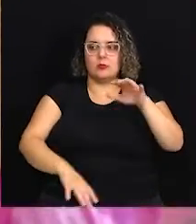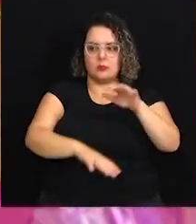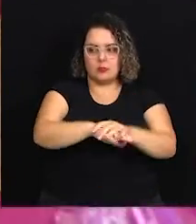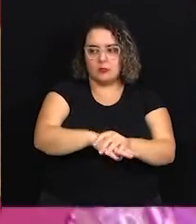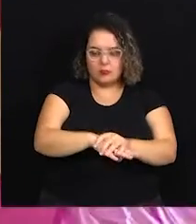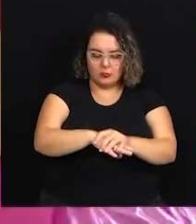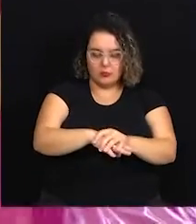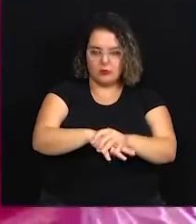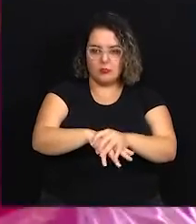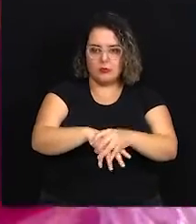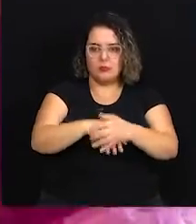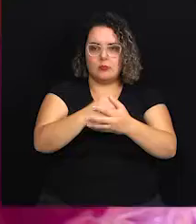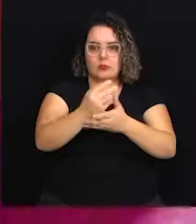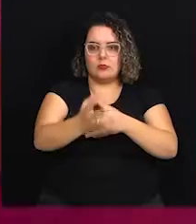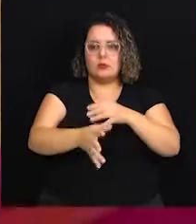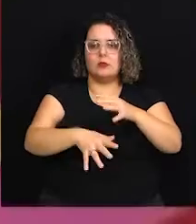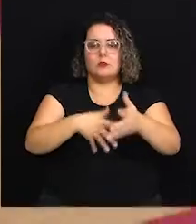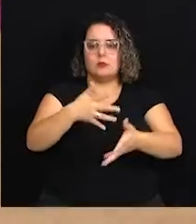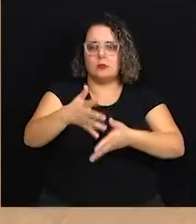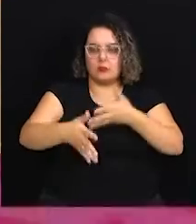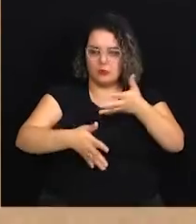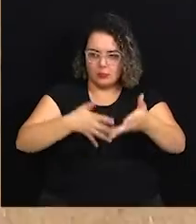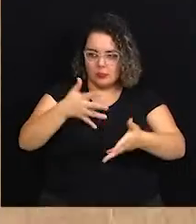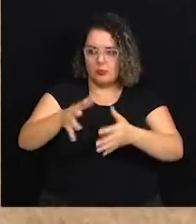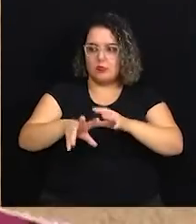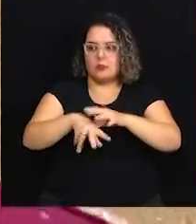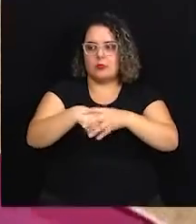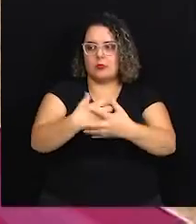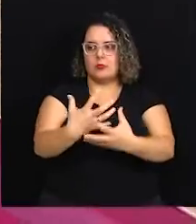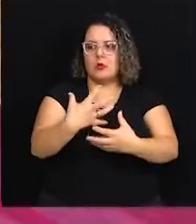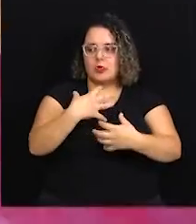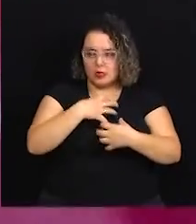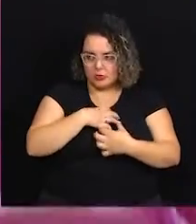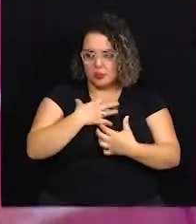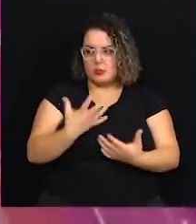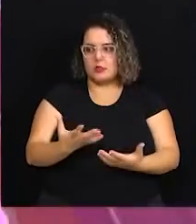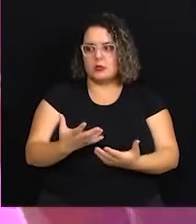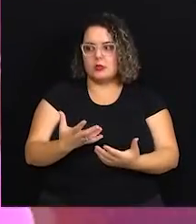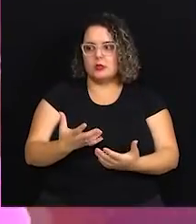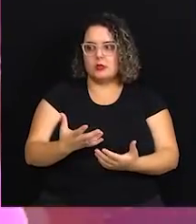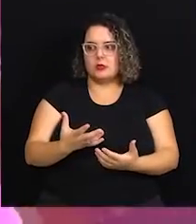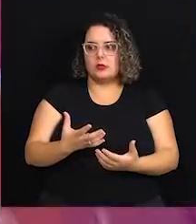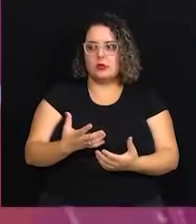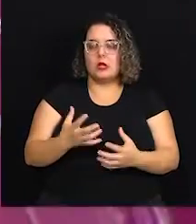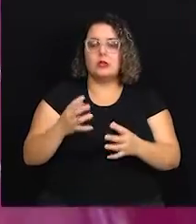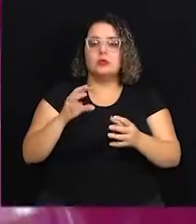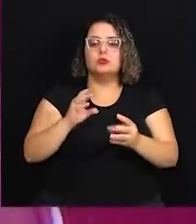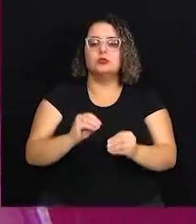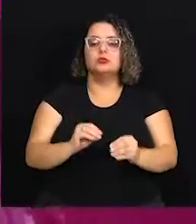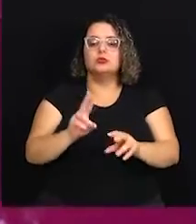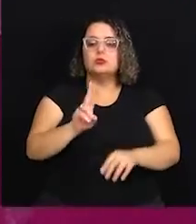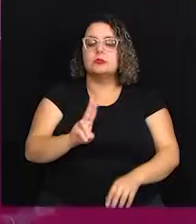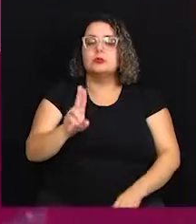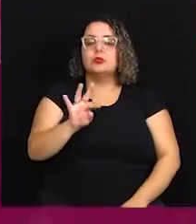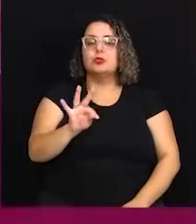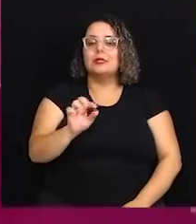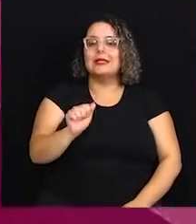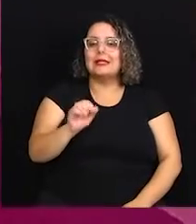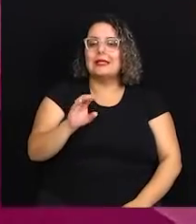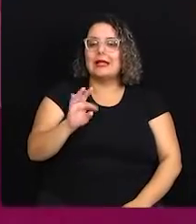da minha e fazer o movimento para que ele sinta. Então, aí eu já estou envolvendo o tato,